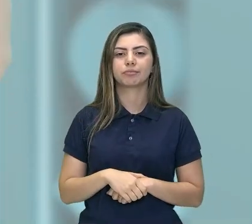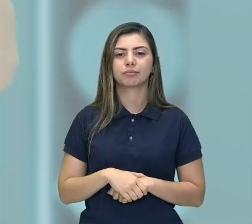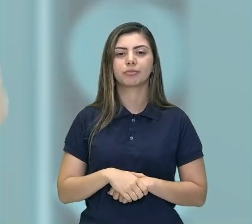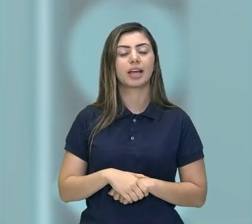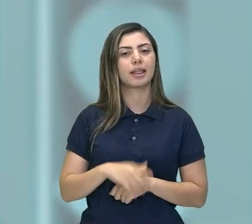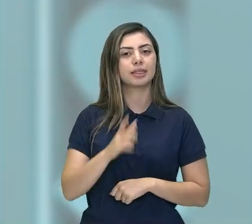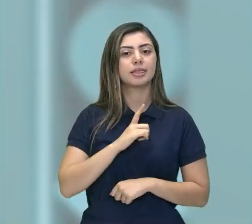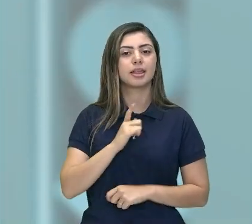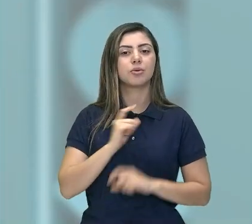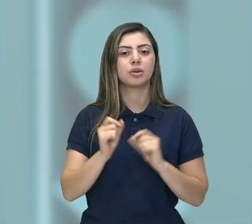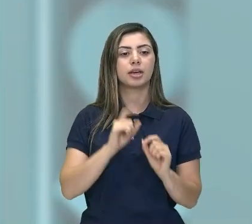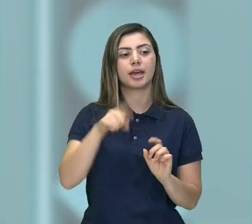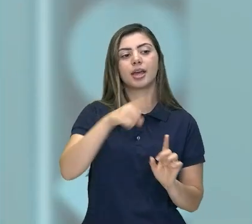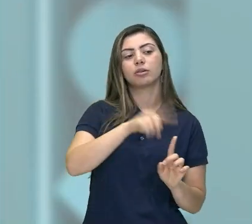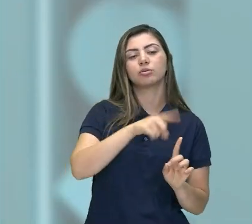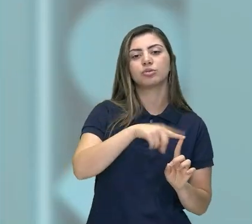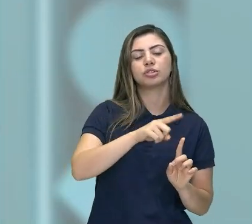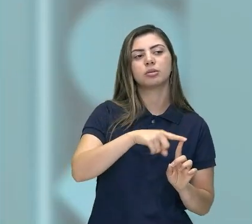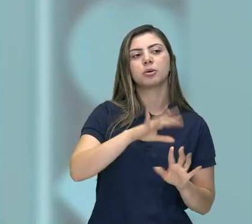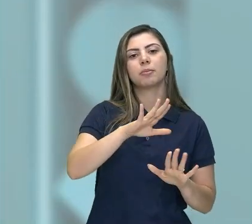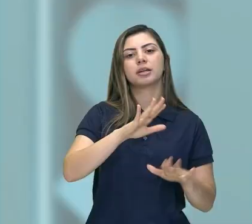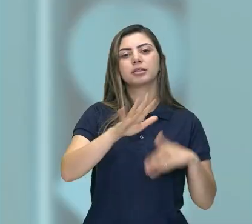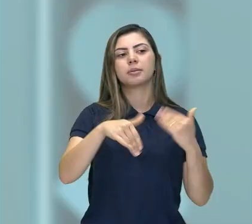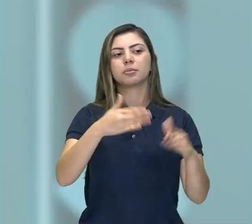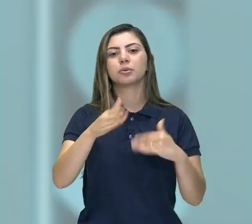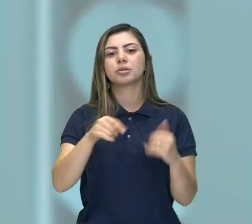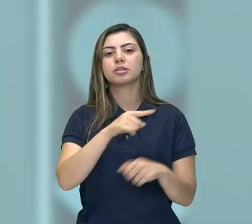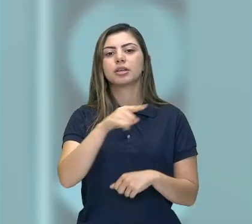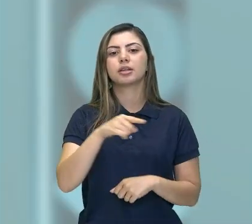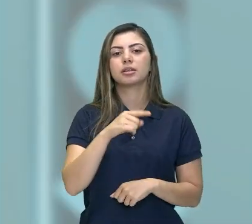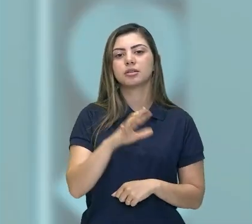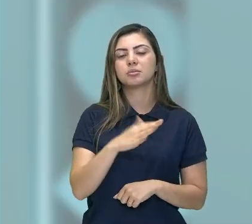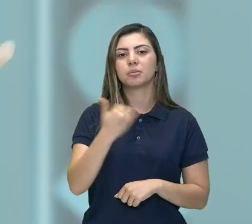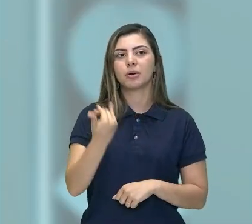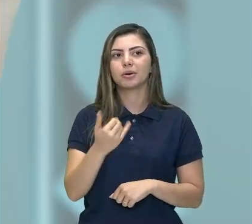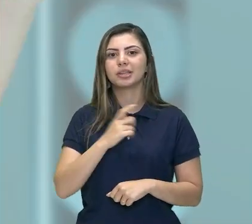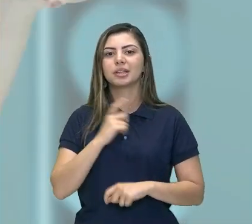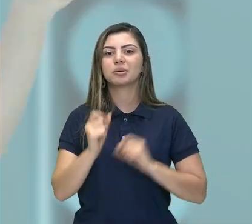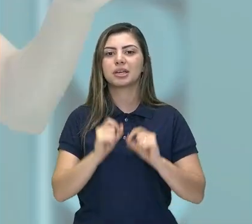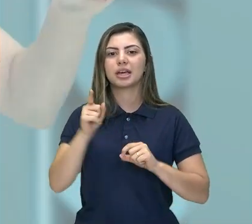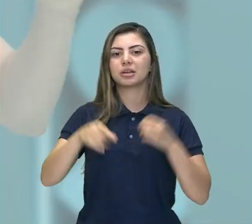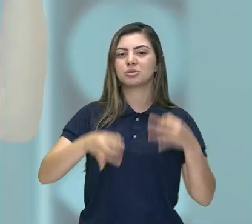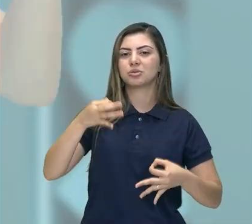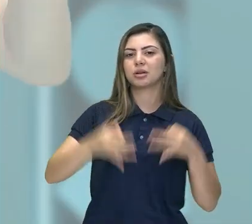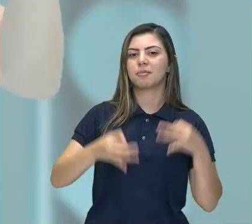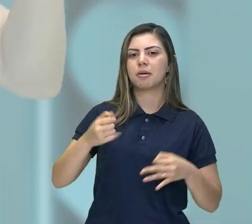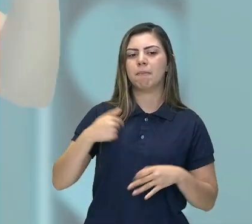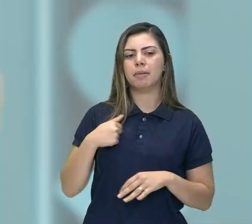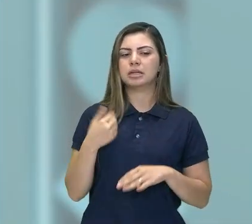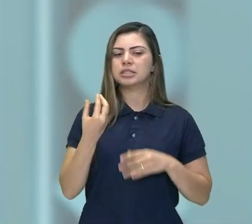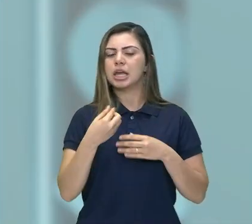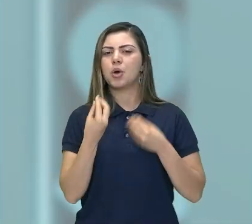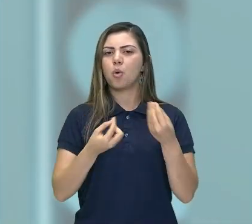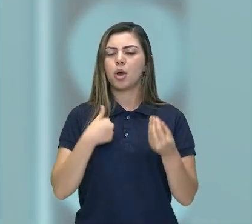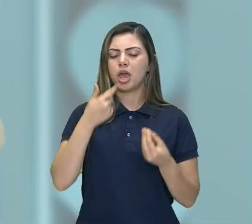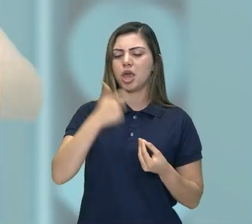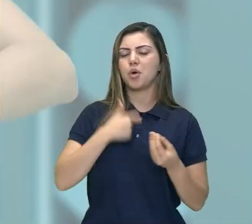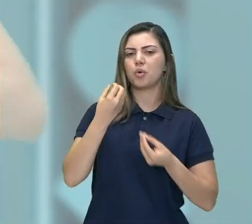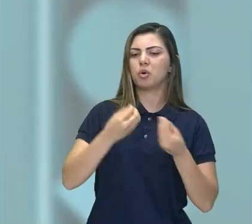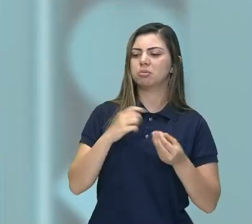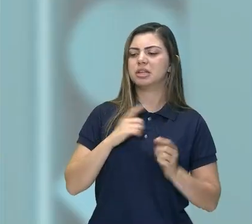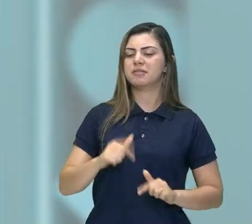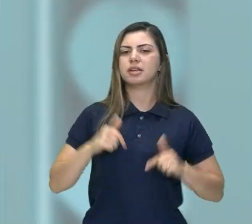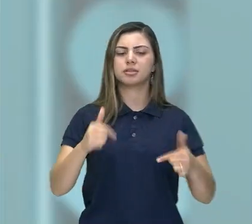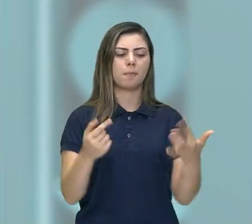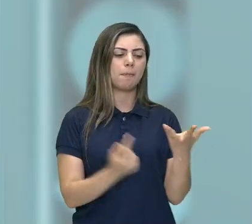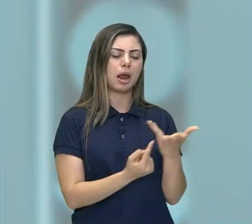tem determinado título, e quando eles morrem, e aí eles vão para o julgamento, não é? Ah, mas eu era isso, eu era aquilo. E aí,